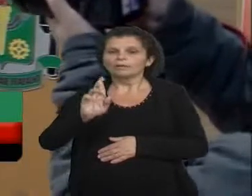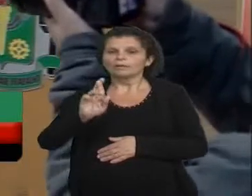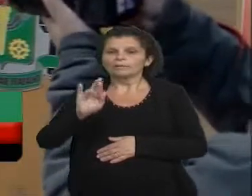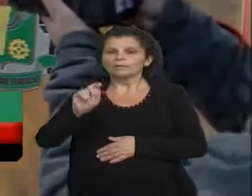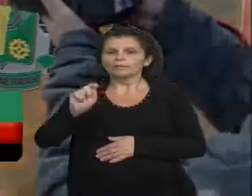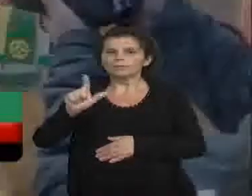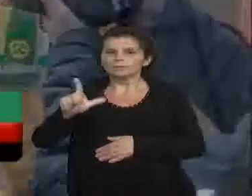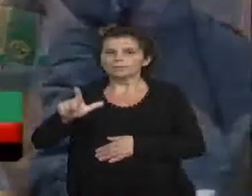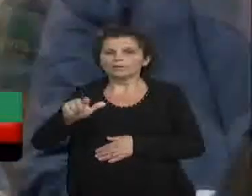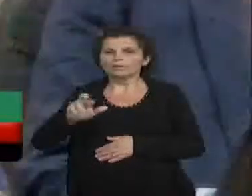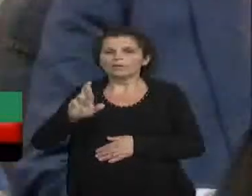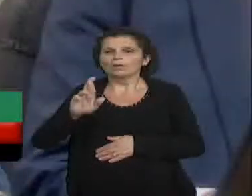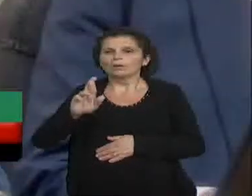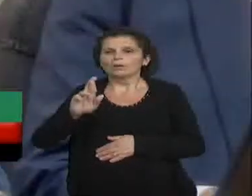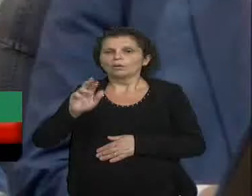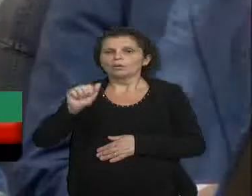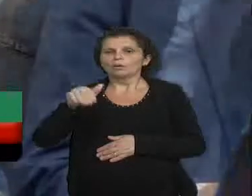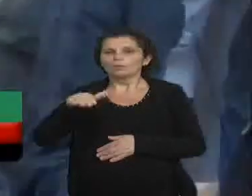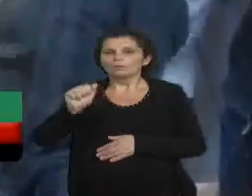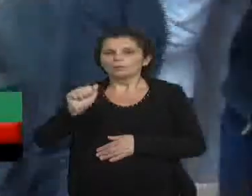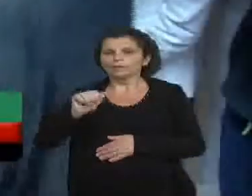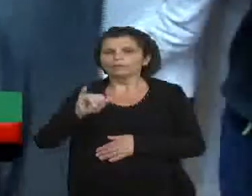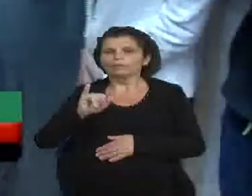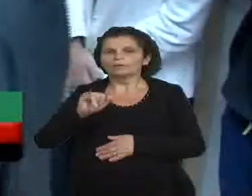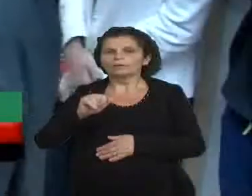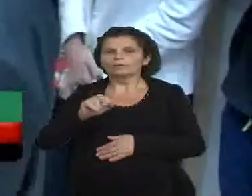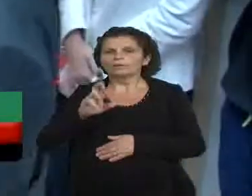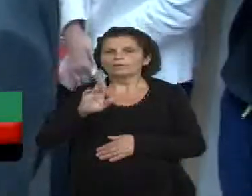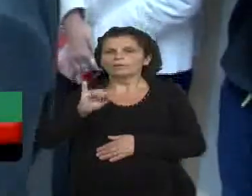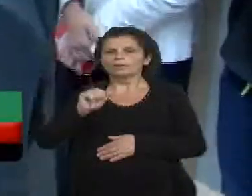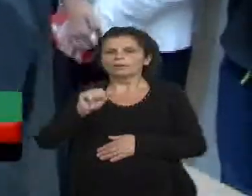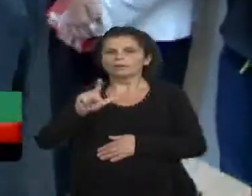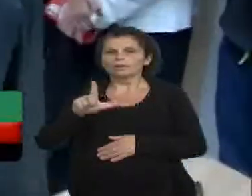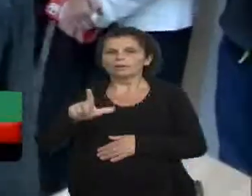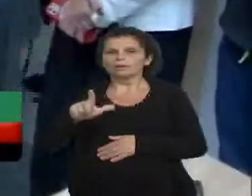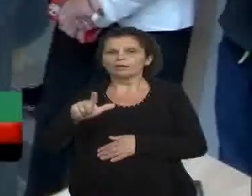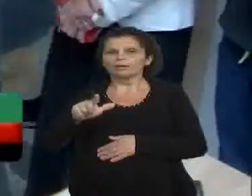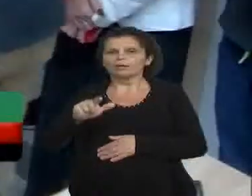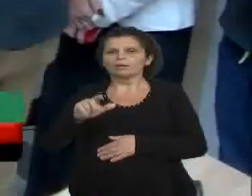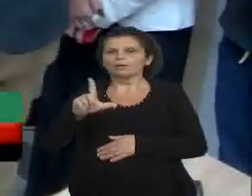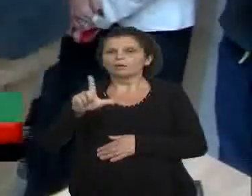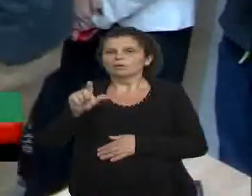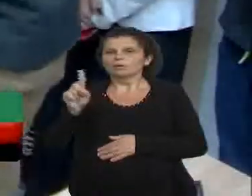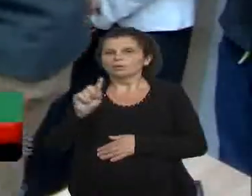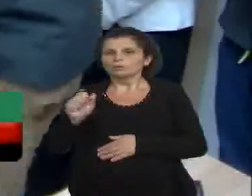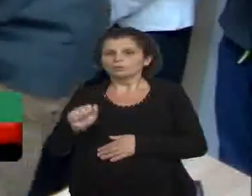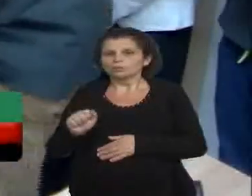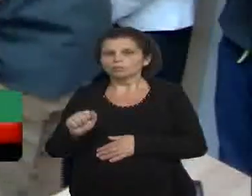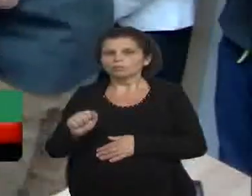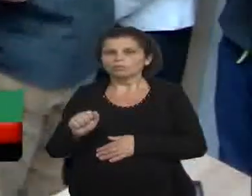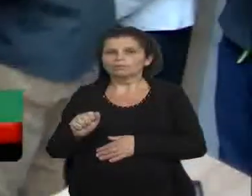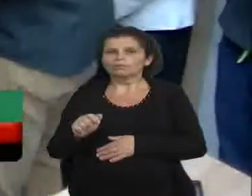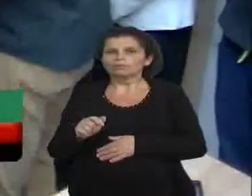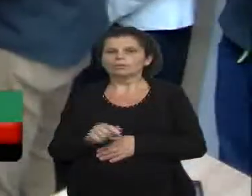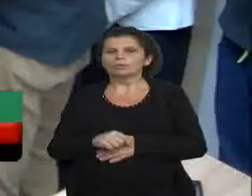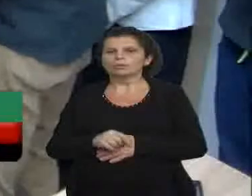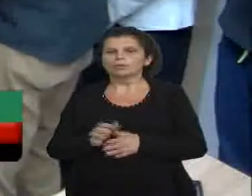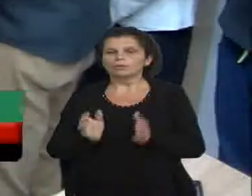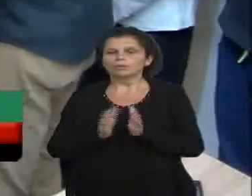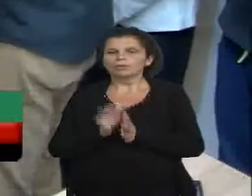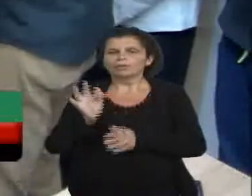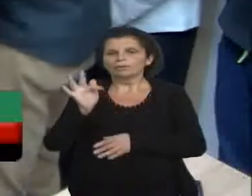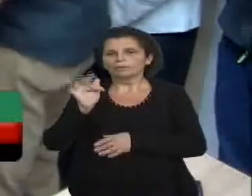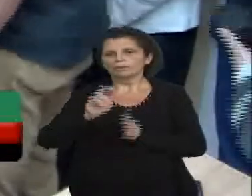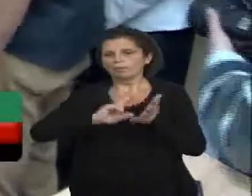Juan Inácio, Yária Sol, Ariel Fernando, Luiz Roberto, Ignacio Antônio,